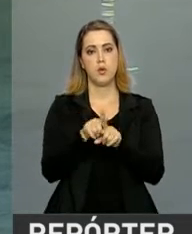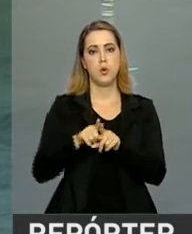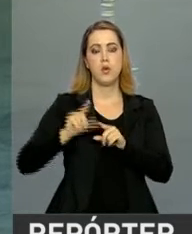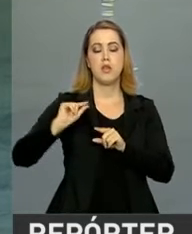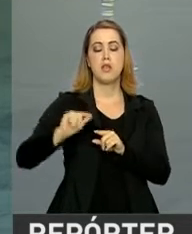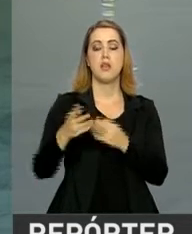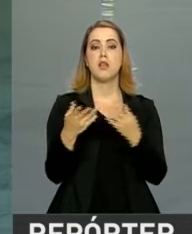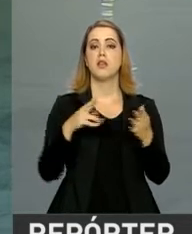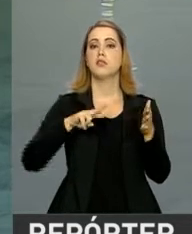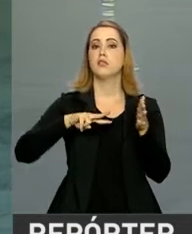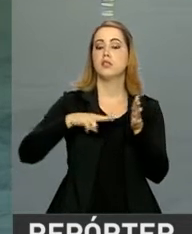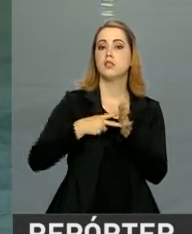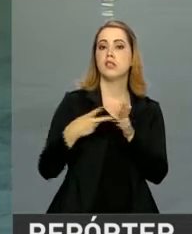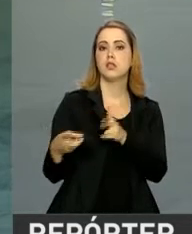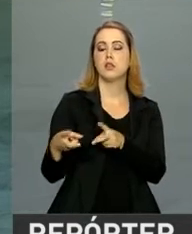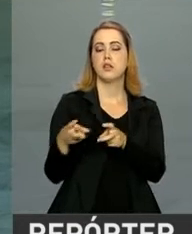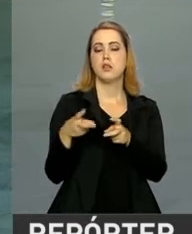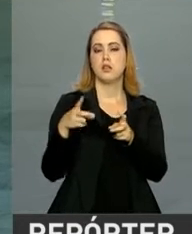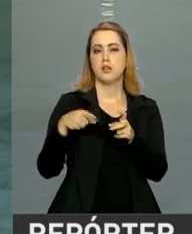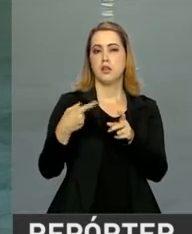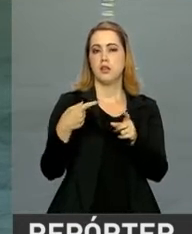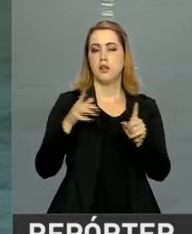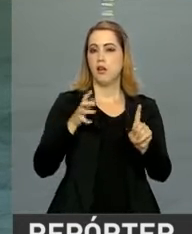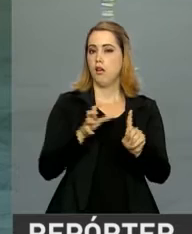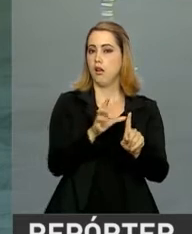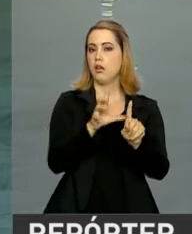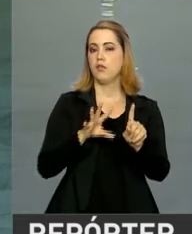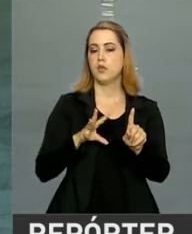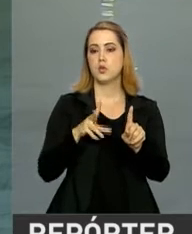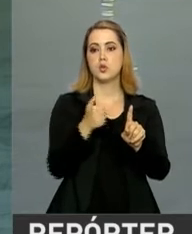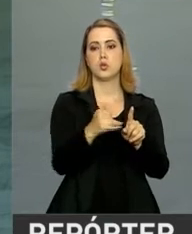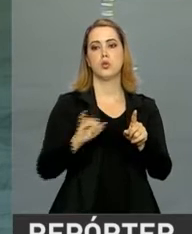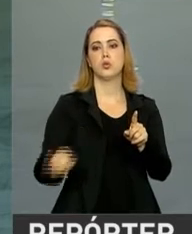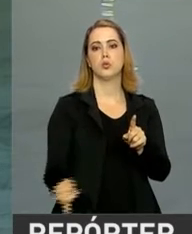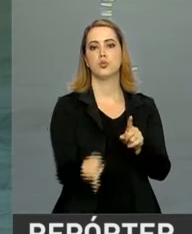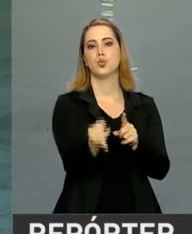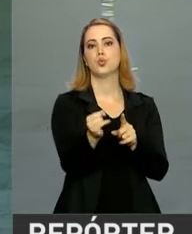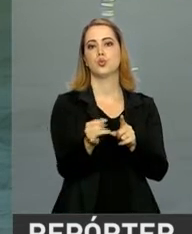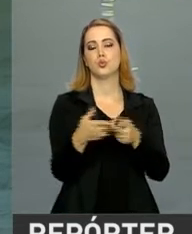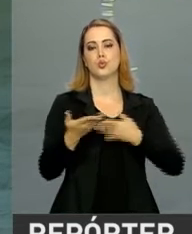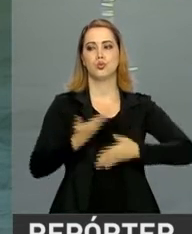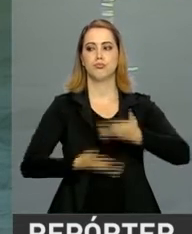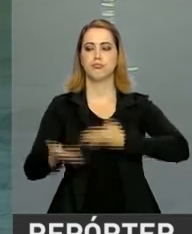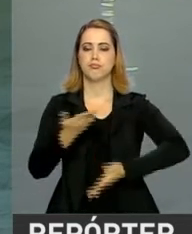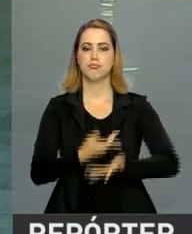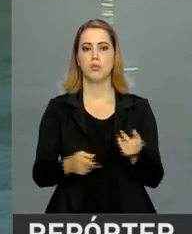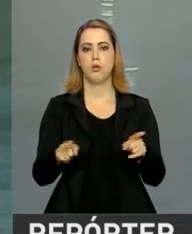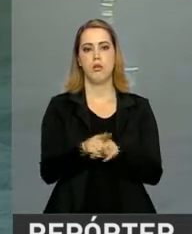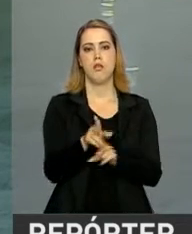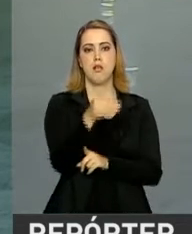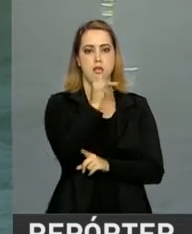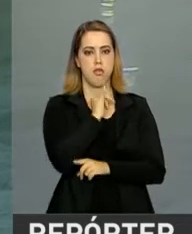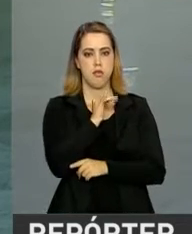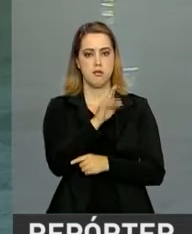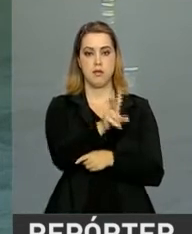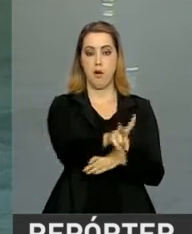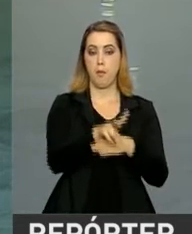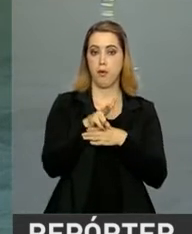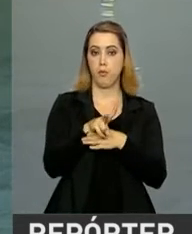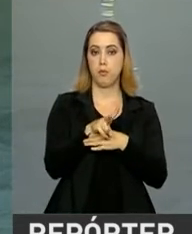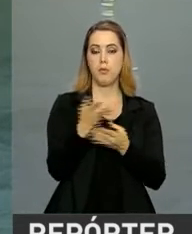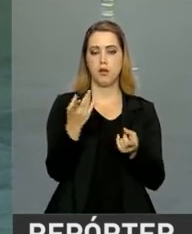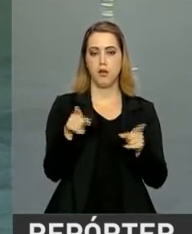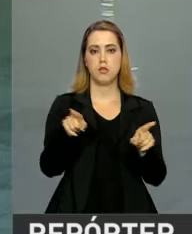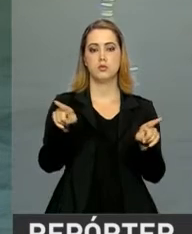no mercado por exemplo empréstimos que uma pessoa pode tomar no banco para comprar uma casa própria um carro